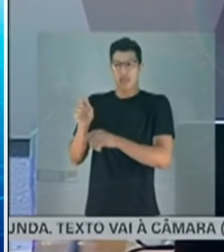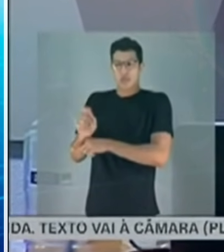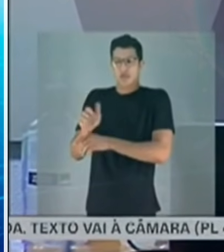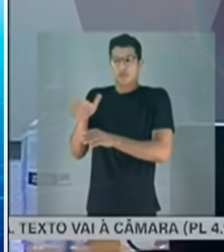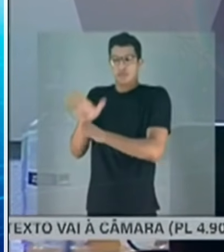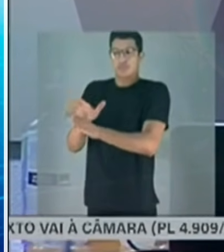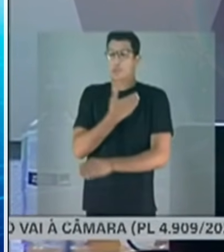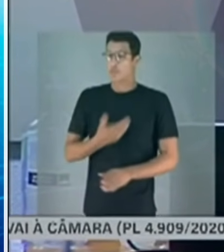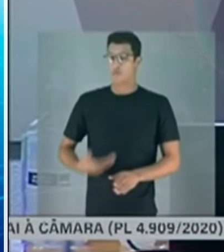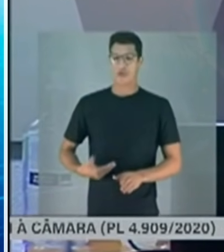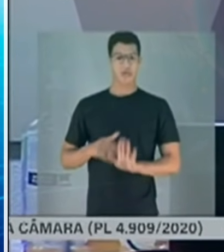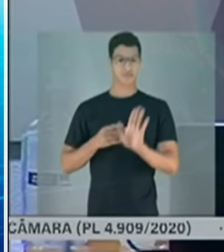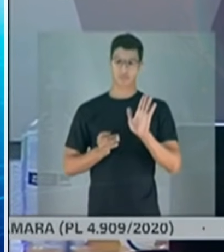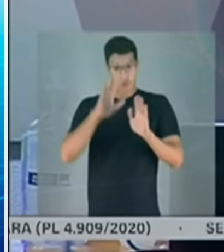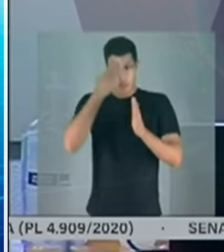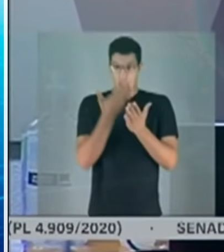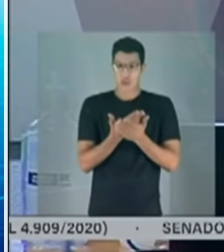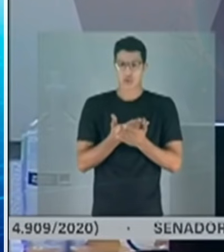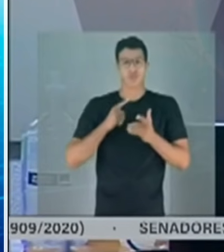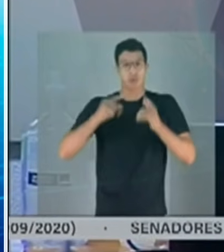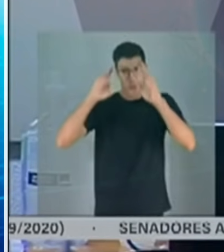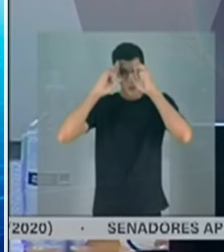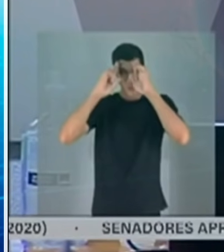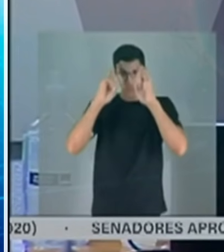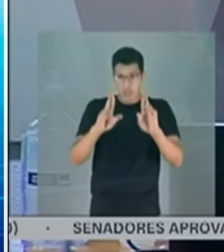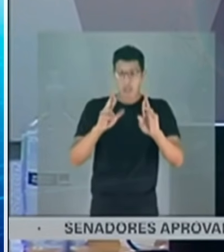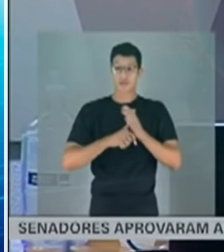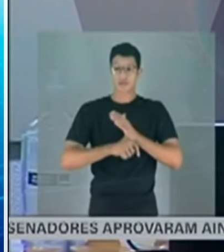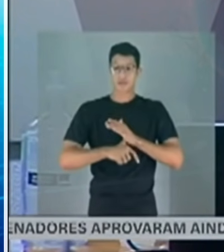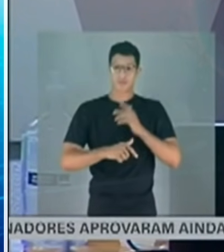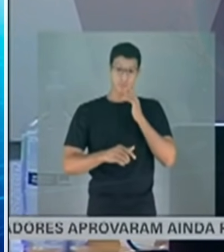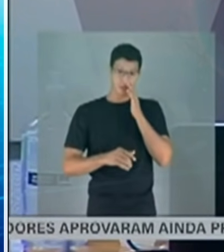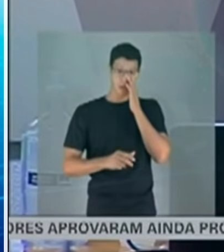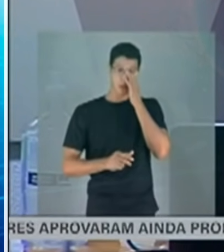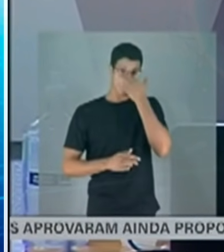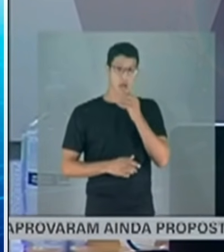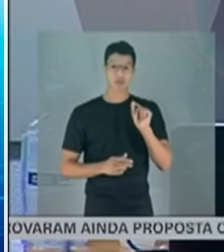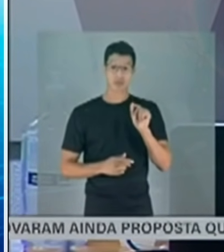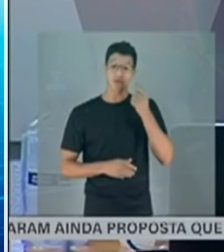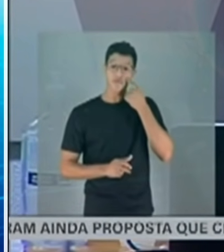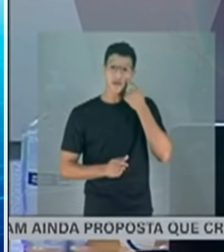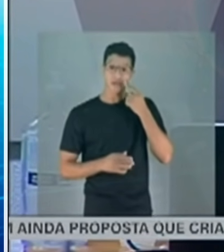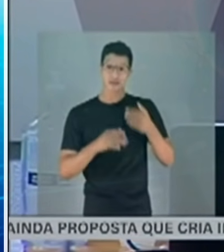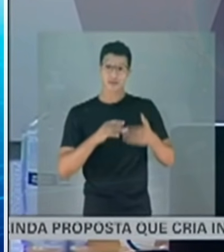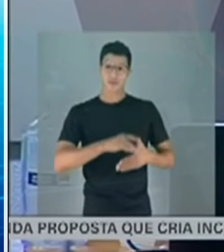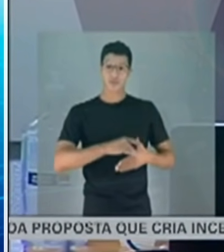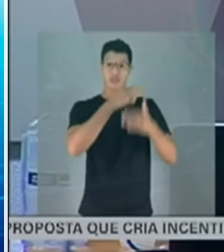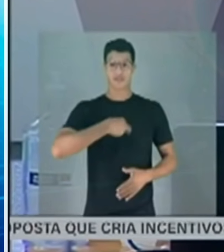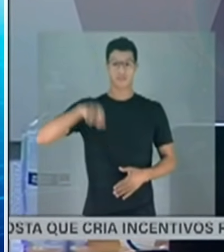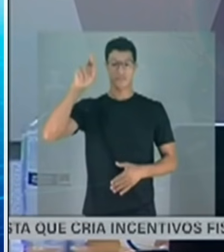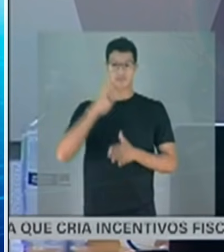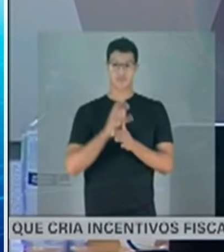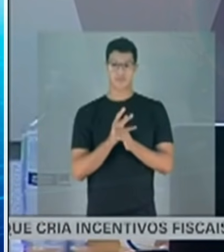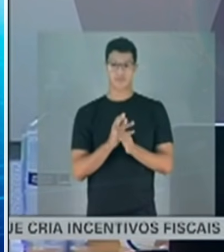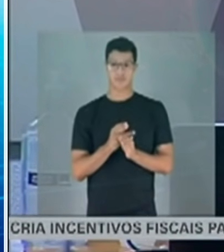Não acredito nisso, tenho um respeito enorme e acho até, veja bem, um líder religioso